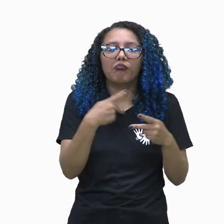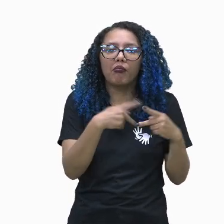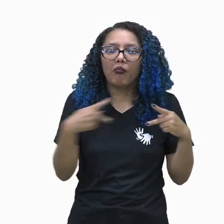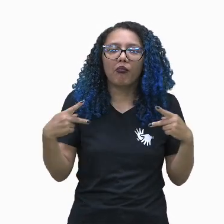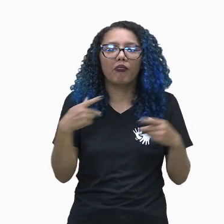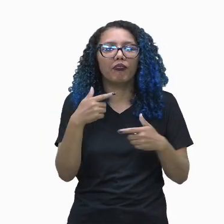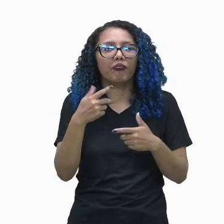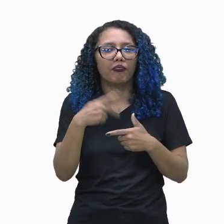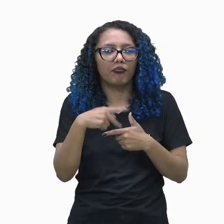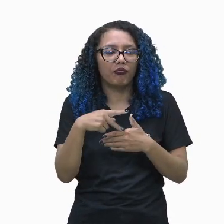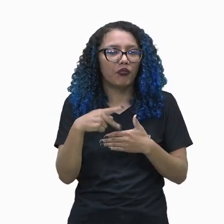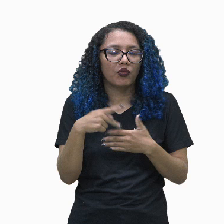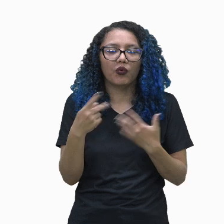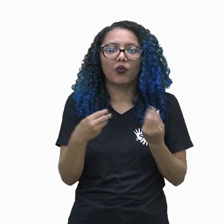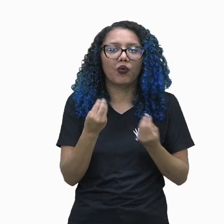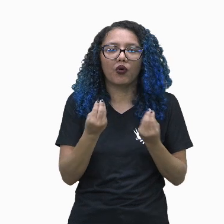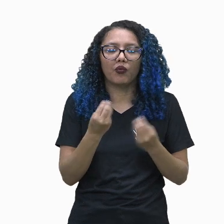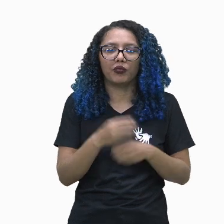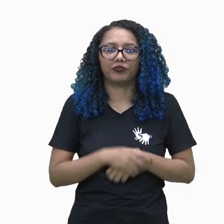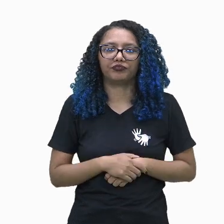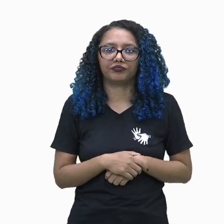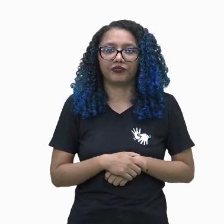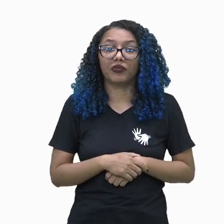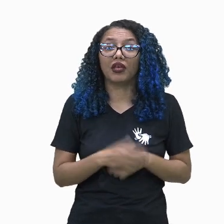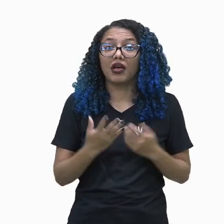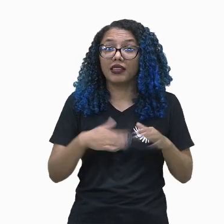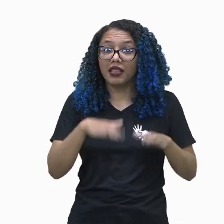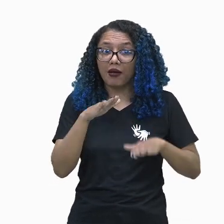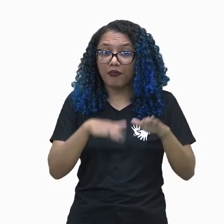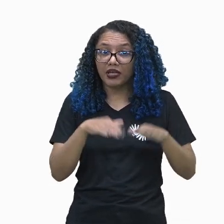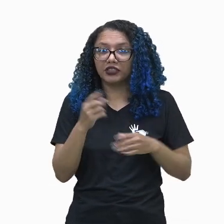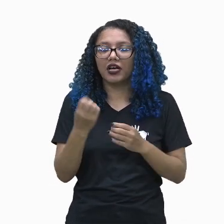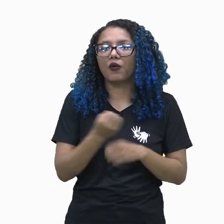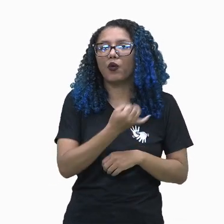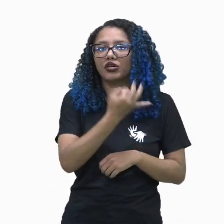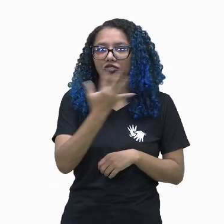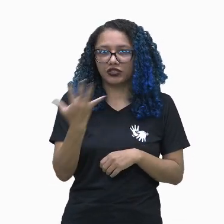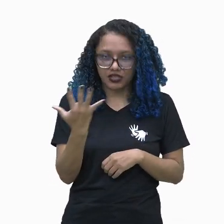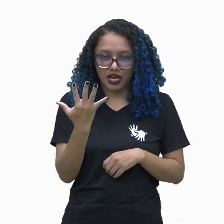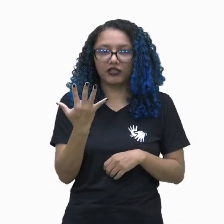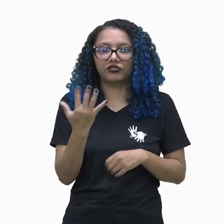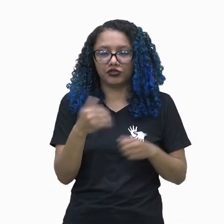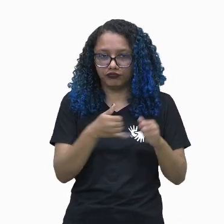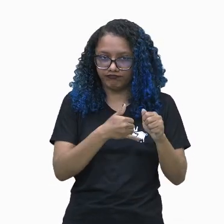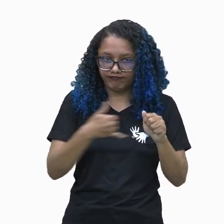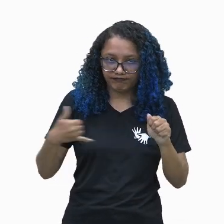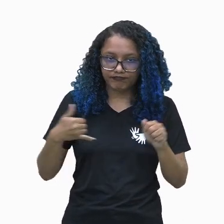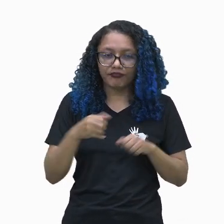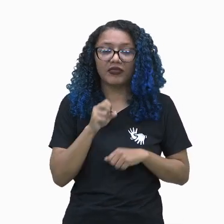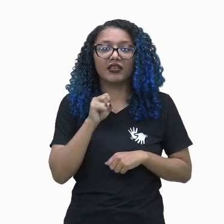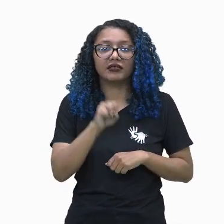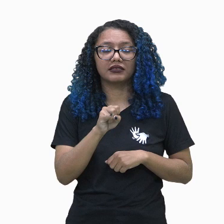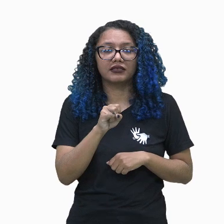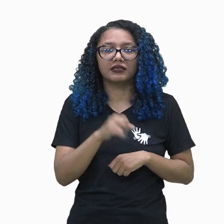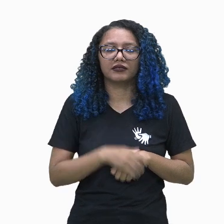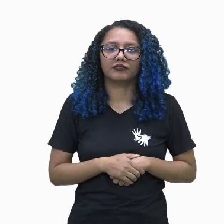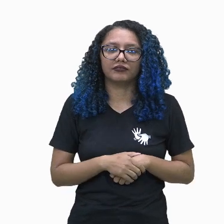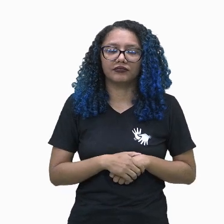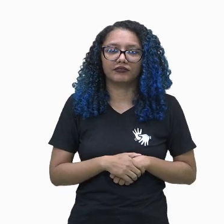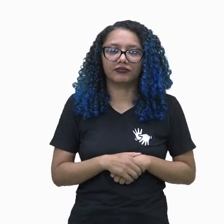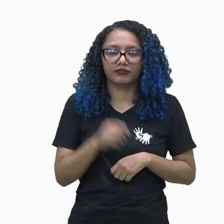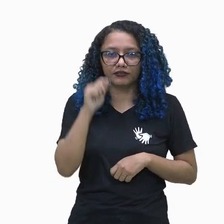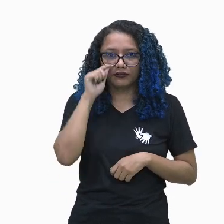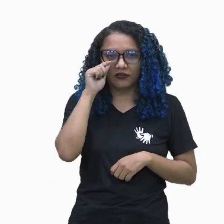padrão de número de aminoácidos, quanto ao número deles, né? Logo, né, subentende-se que a gente está